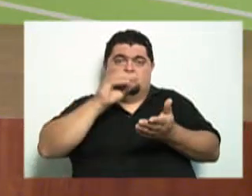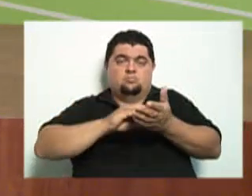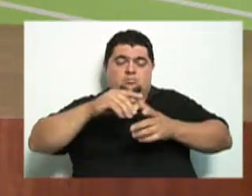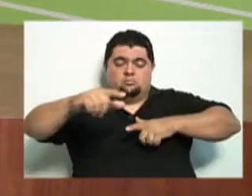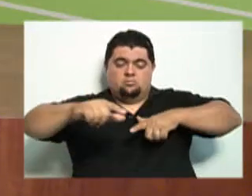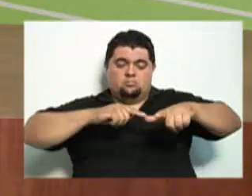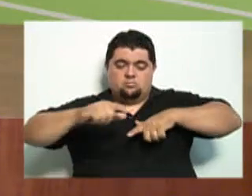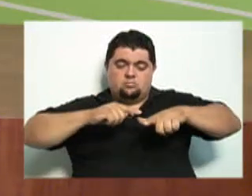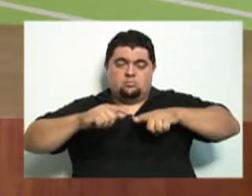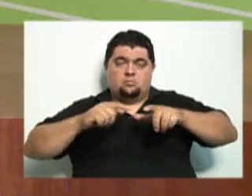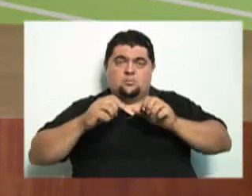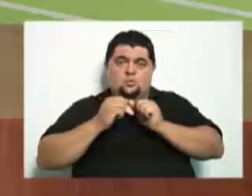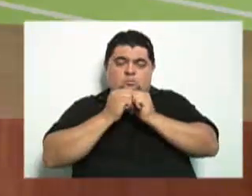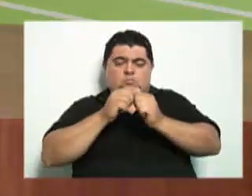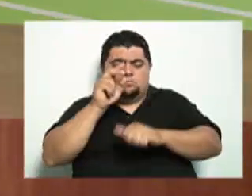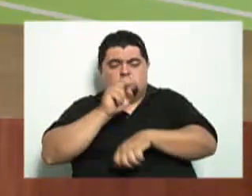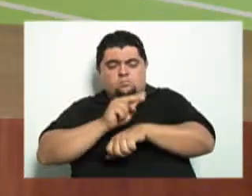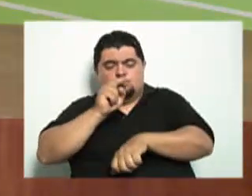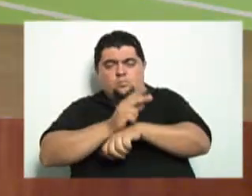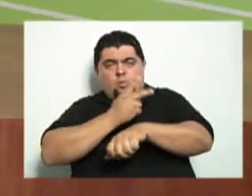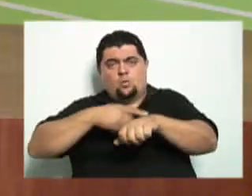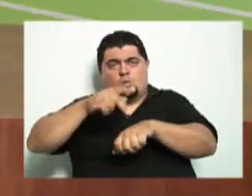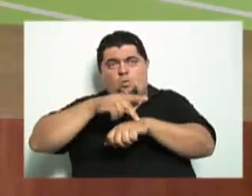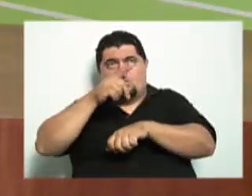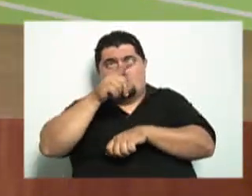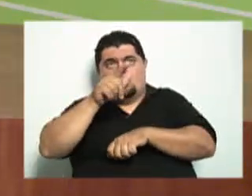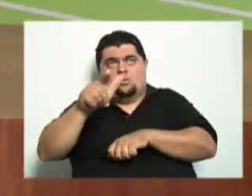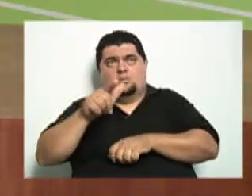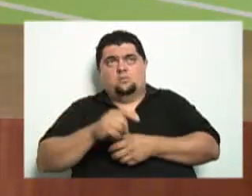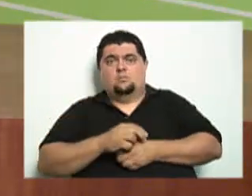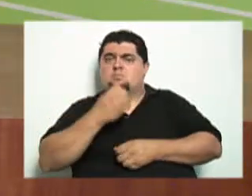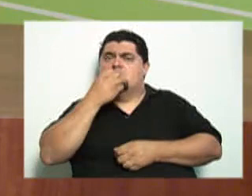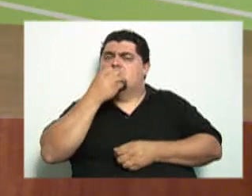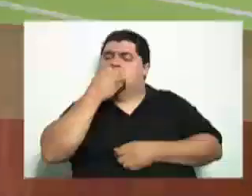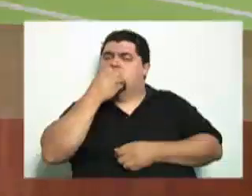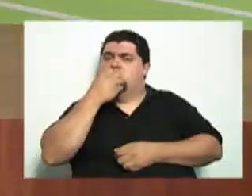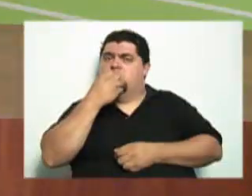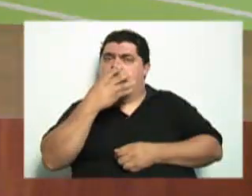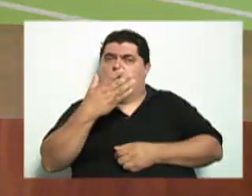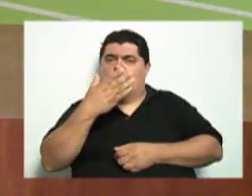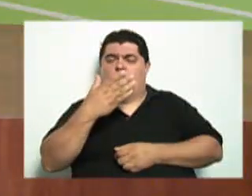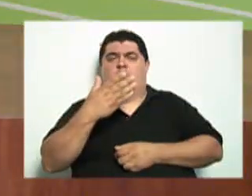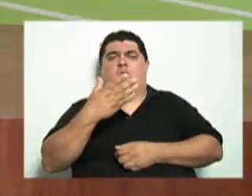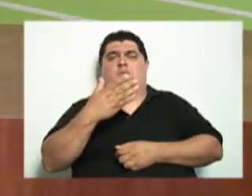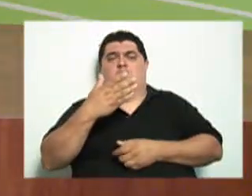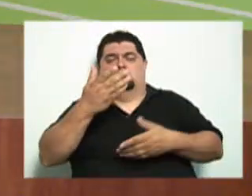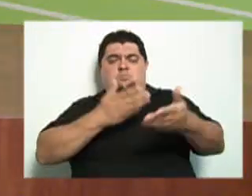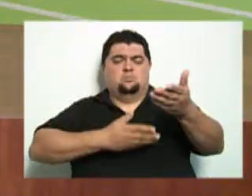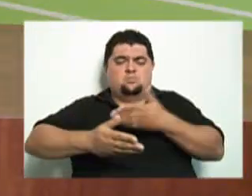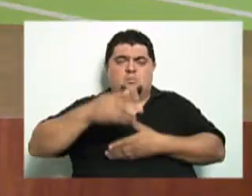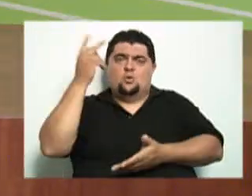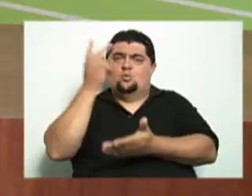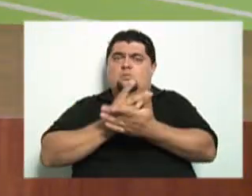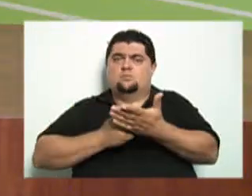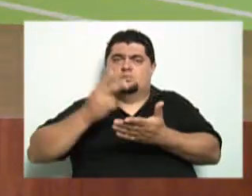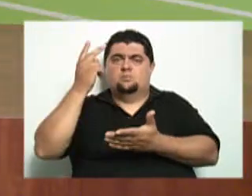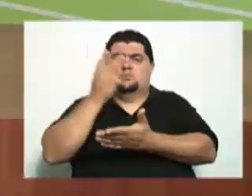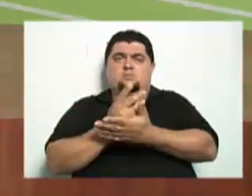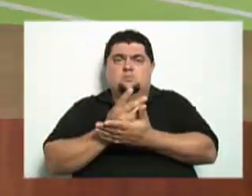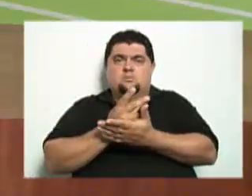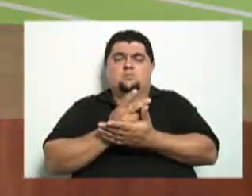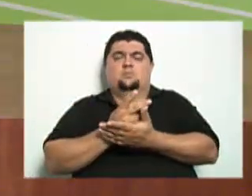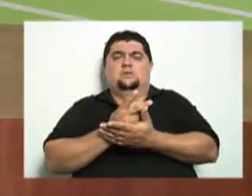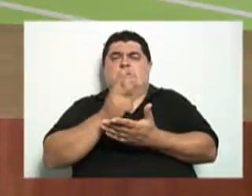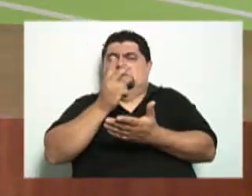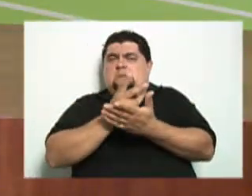de acompanhamento e outras nações. Muito boa a participação de vocês, continuem assim, participem cada